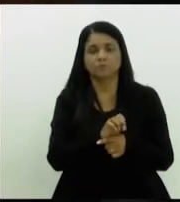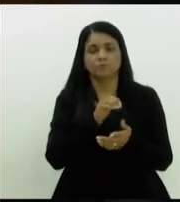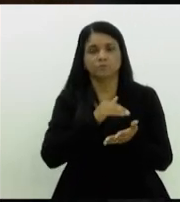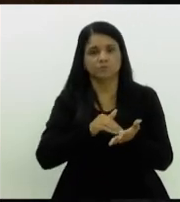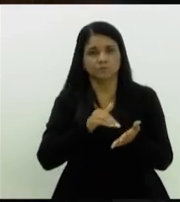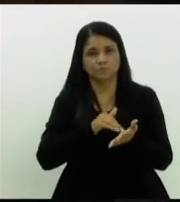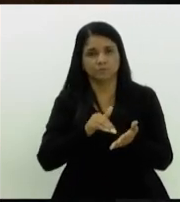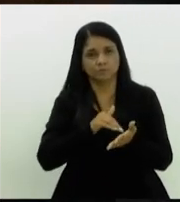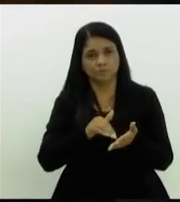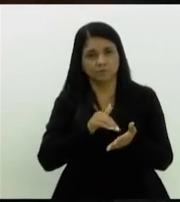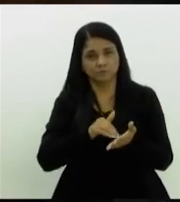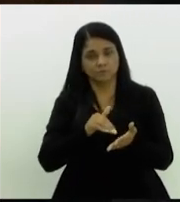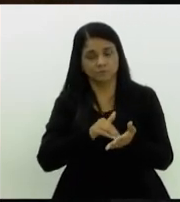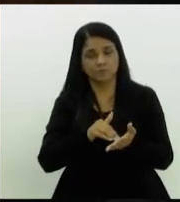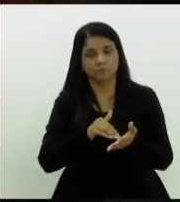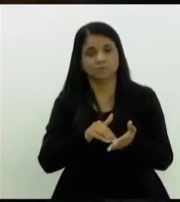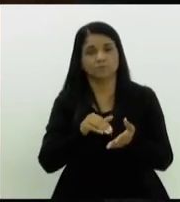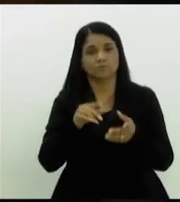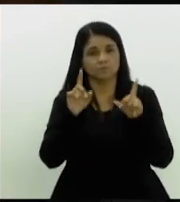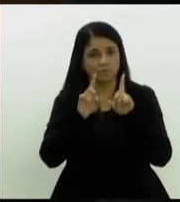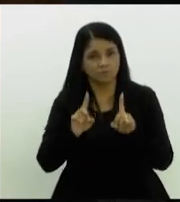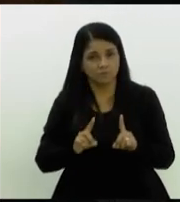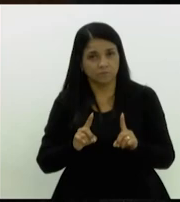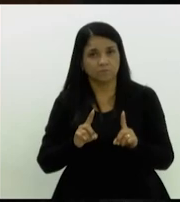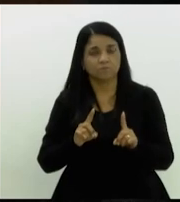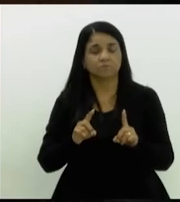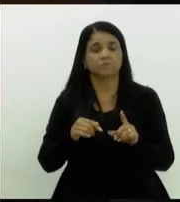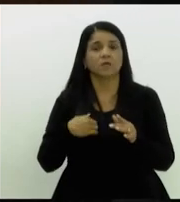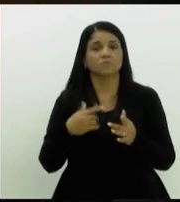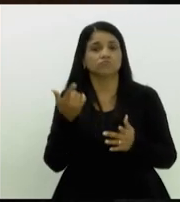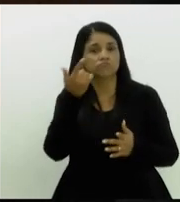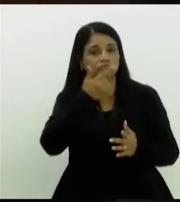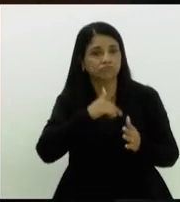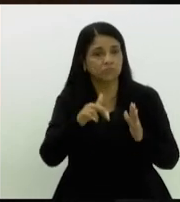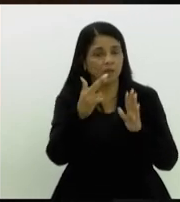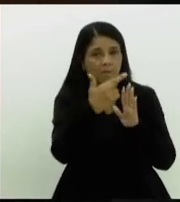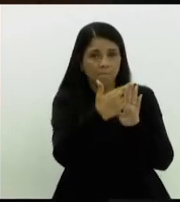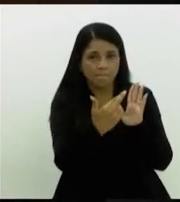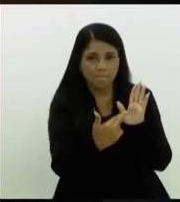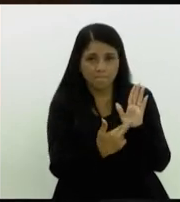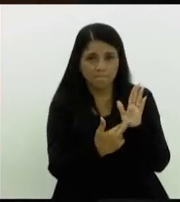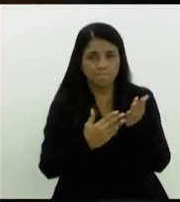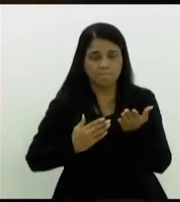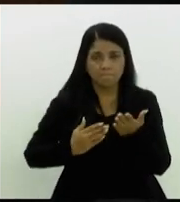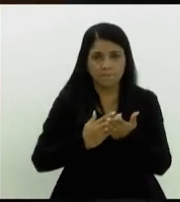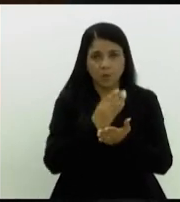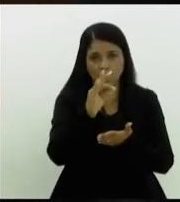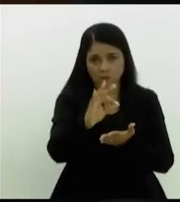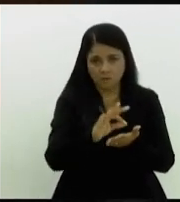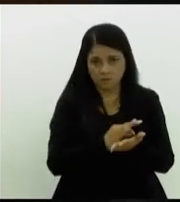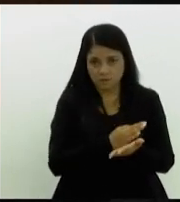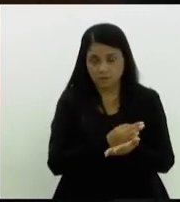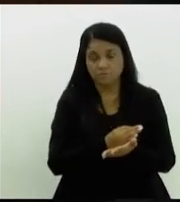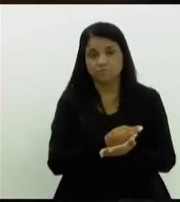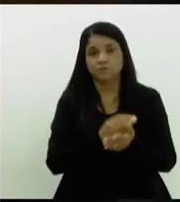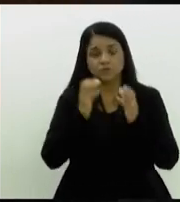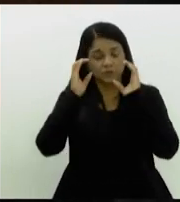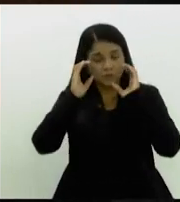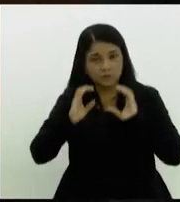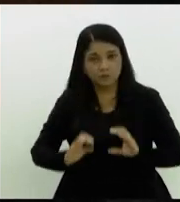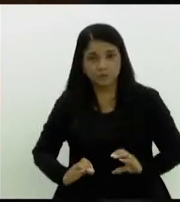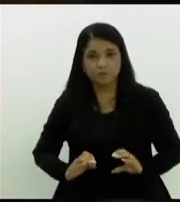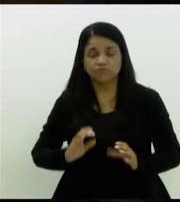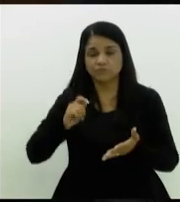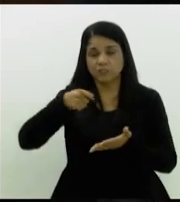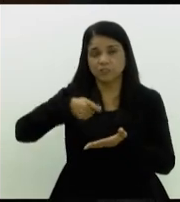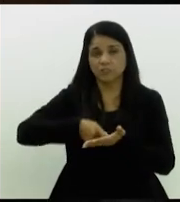secretaria pertinente, a fim de que houvesse a devida regulamentação para que o cidadão, de fato, pudesse